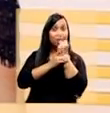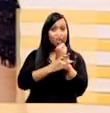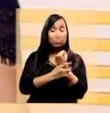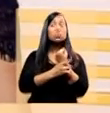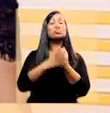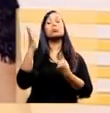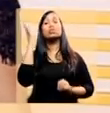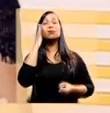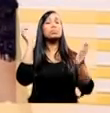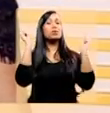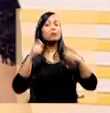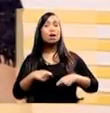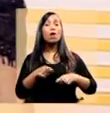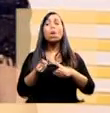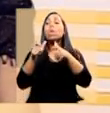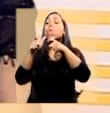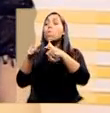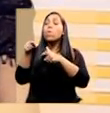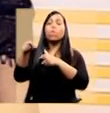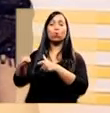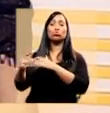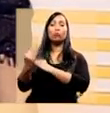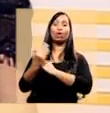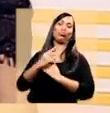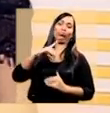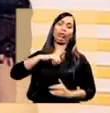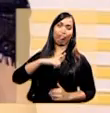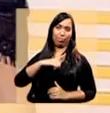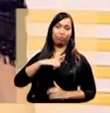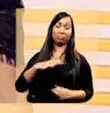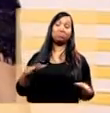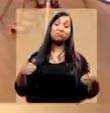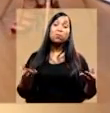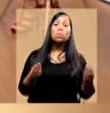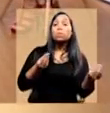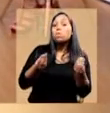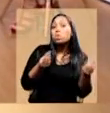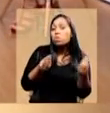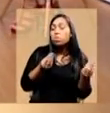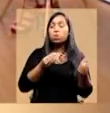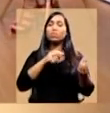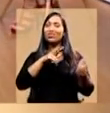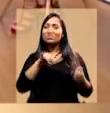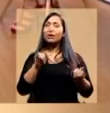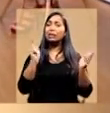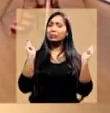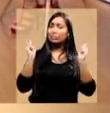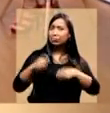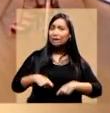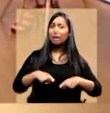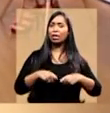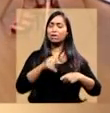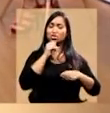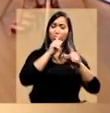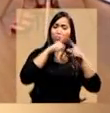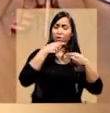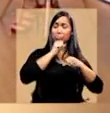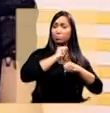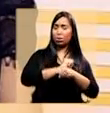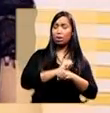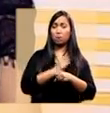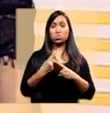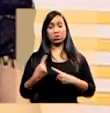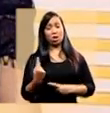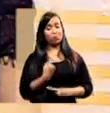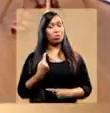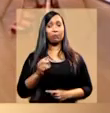e possa saber aonde que ela vai encontrar a ajuda devida e como ela vai poder sair desse ciclo de violência.